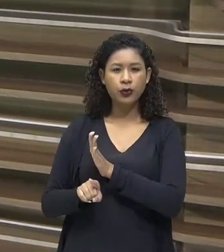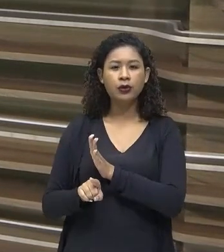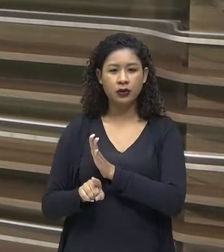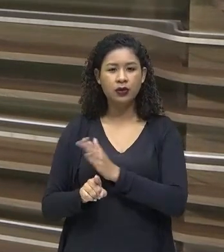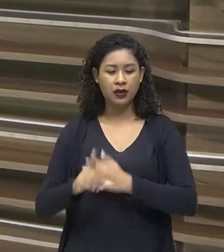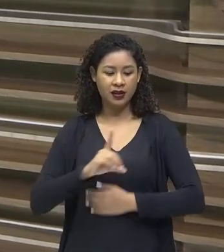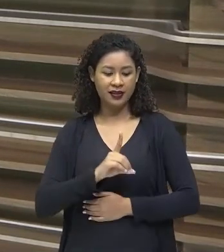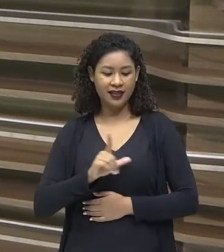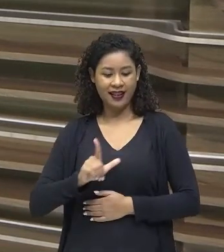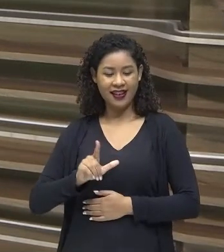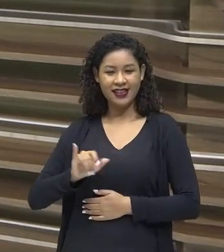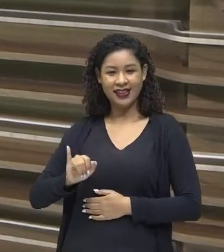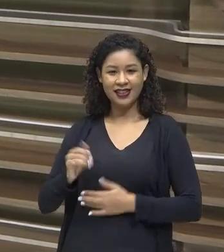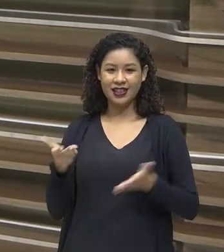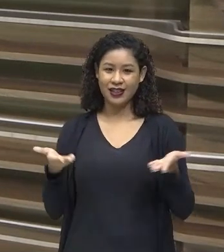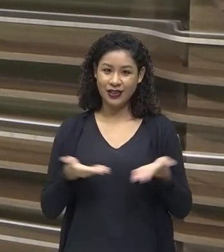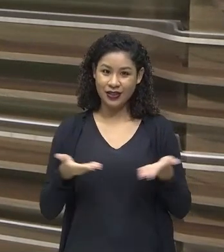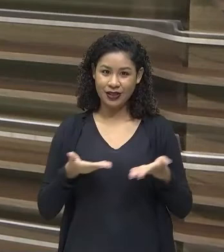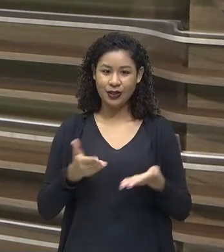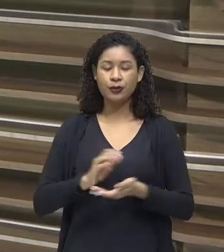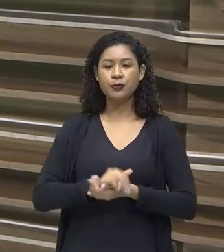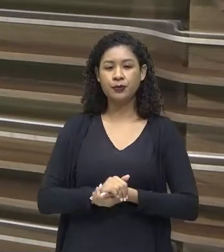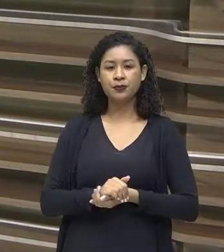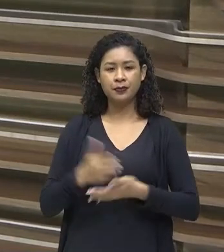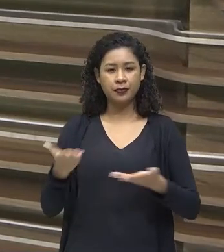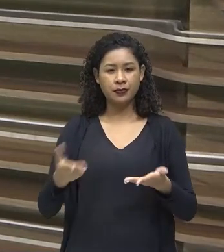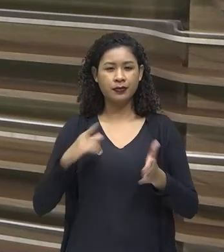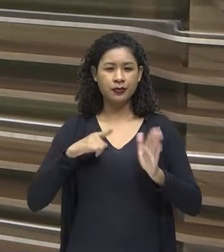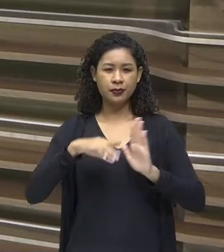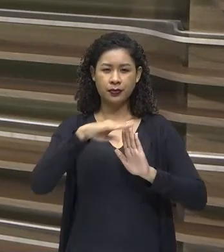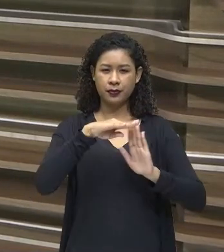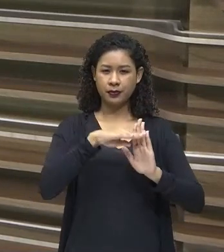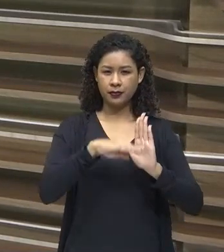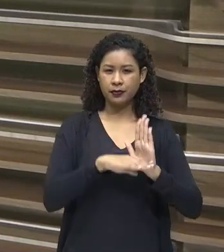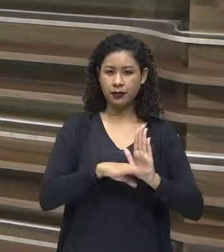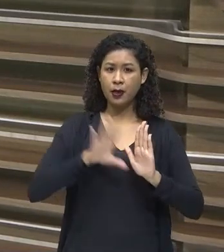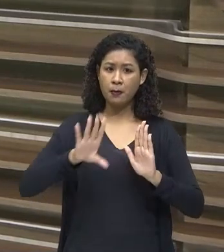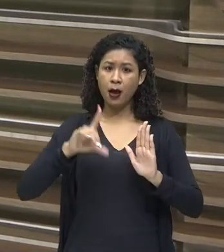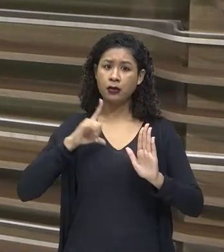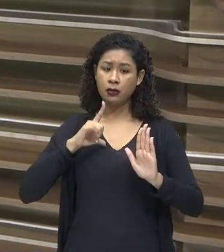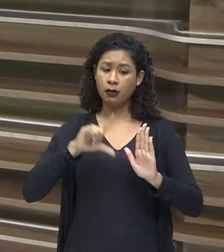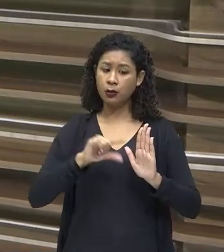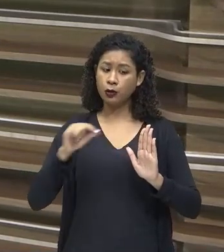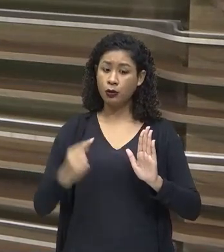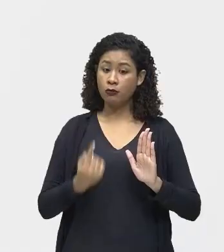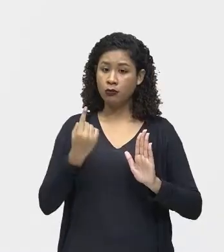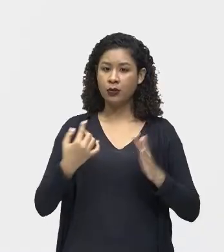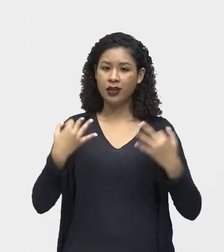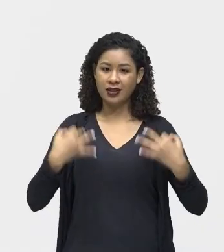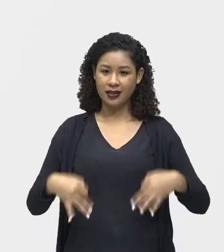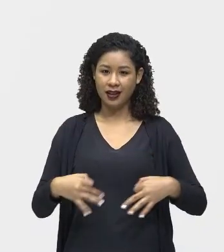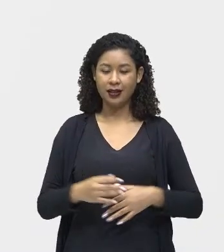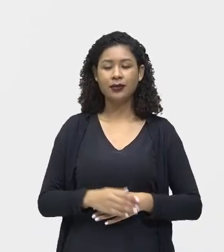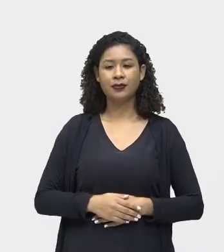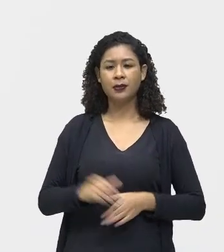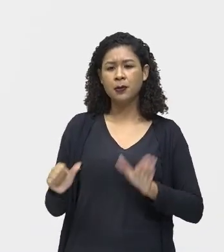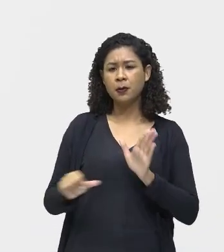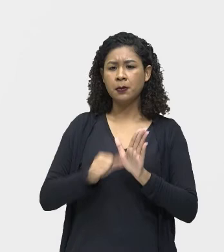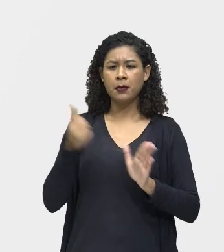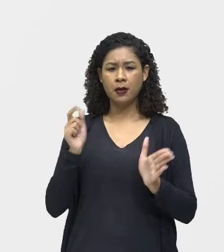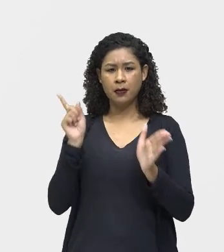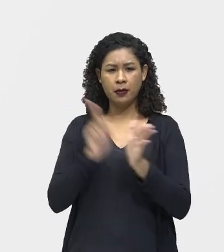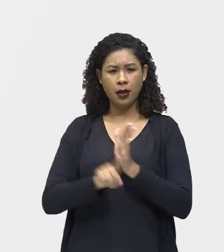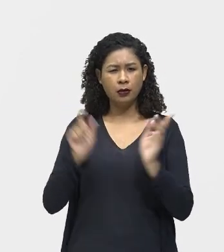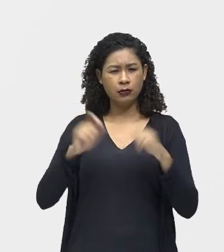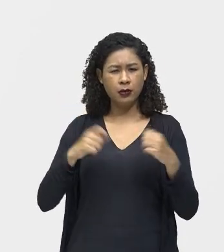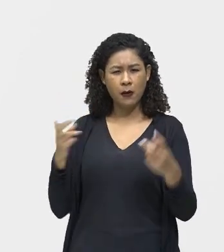local interativa, e aí a gente tem algumas alternativas e somente uma correta. Então, a primeira questão a gente pode observar que ela